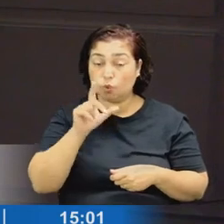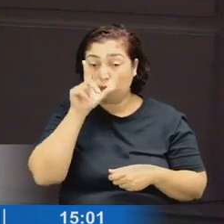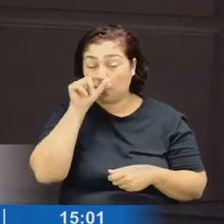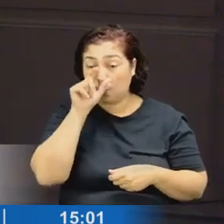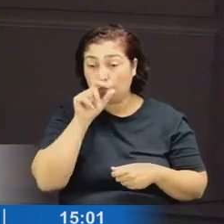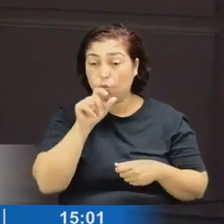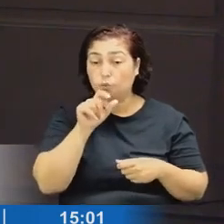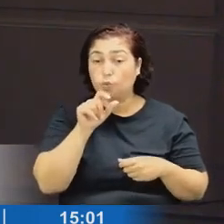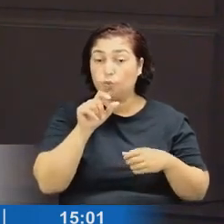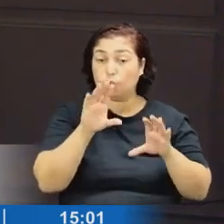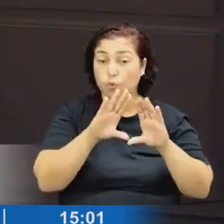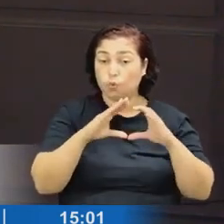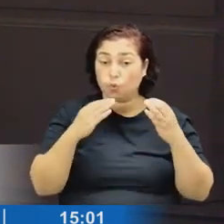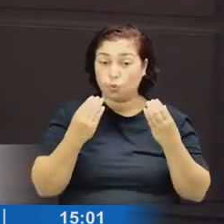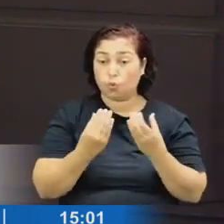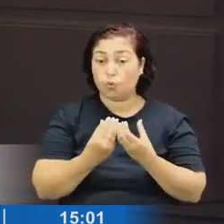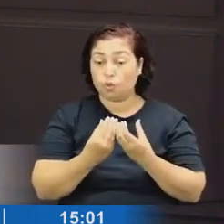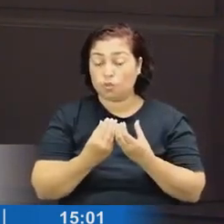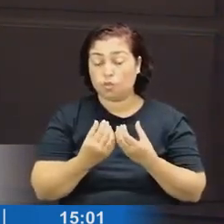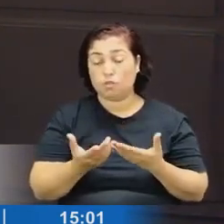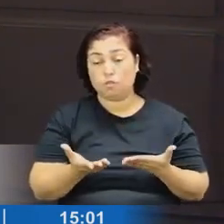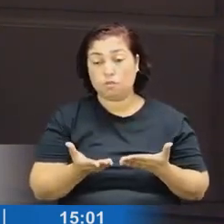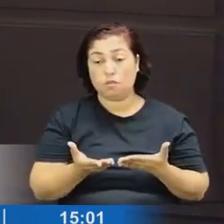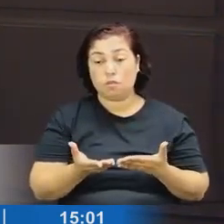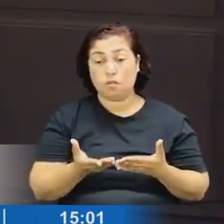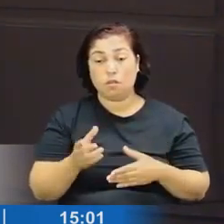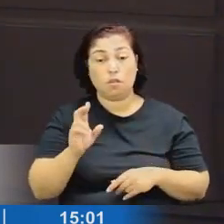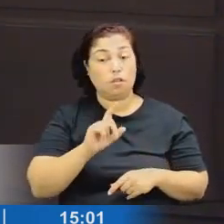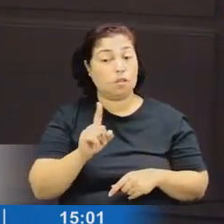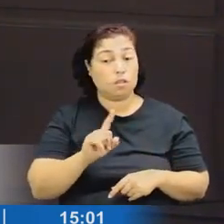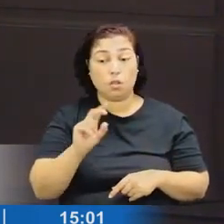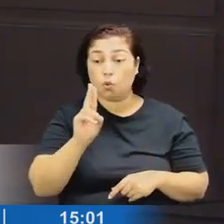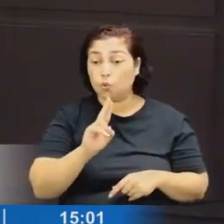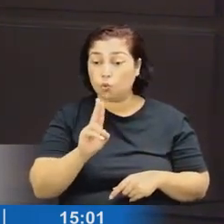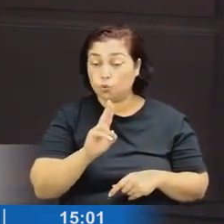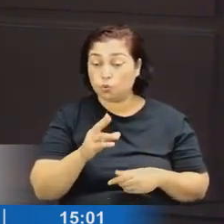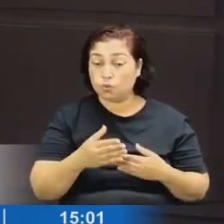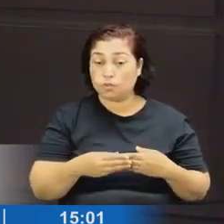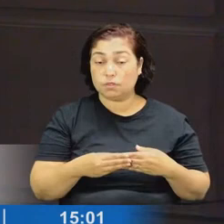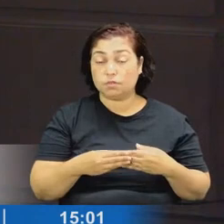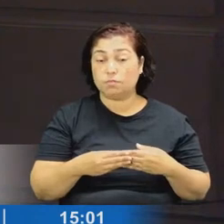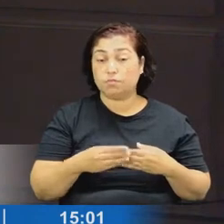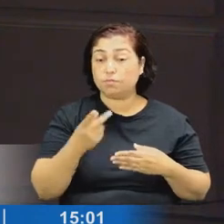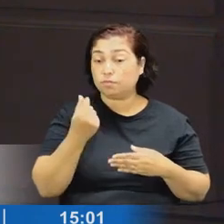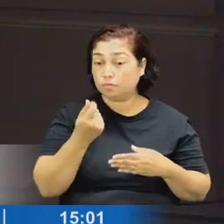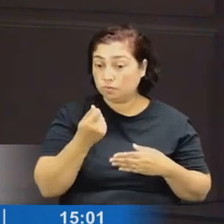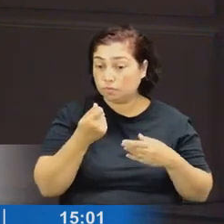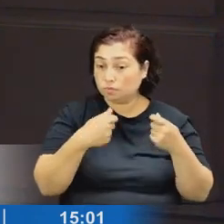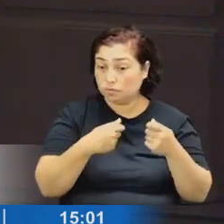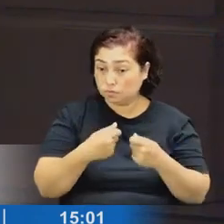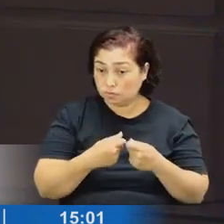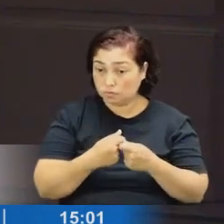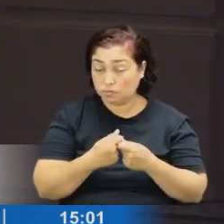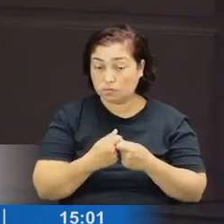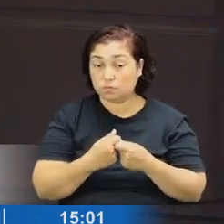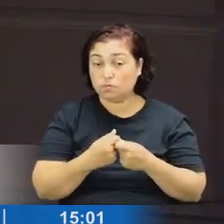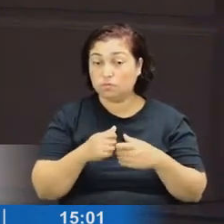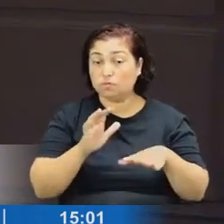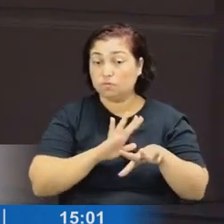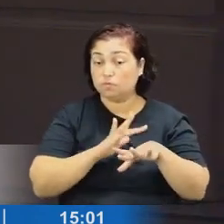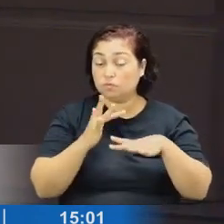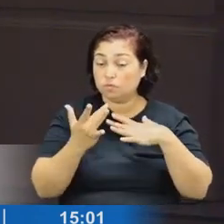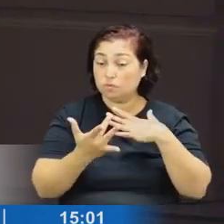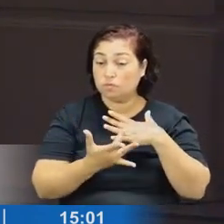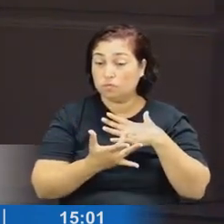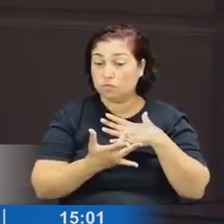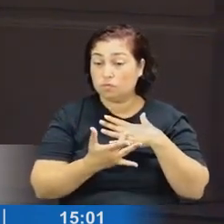pessoal na comunidade não usa o twitter vai ver pouco então vai ser um custo de tempo que alguém vai ter que produzir um conteúdo para uma rede que é